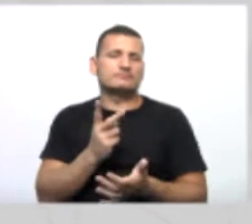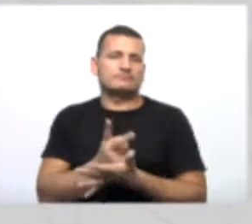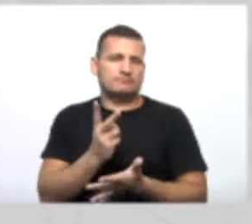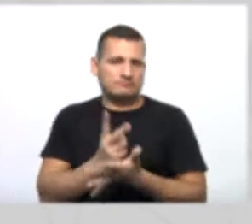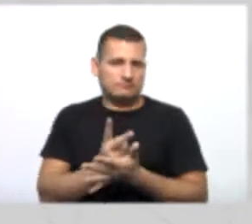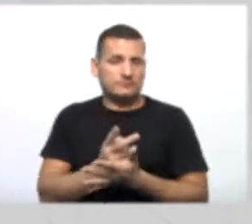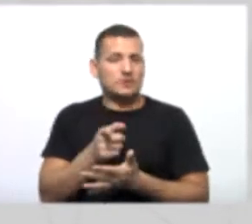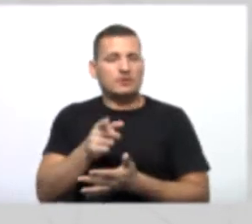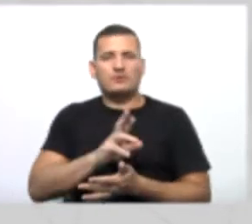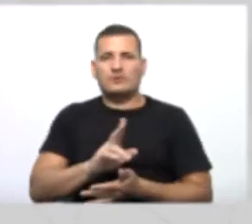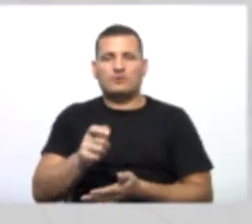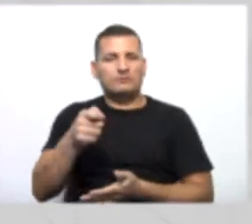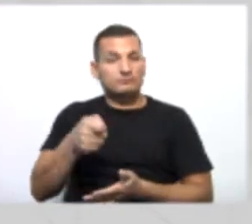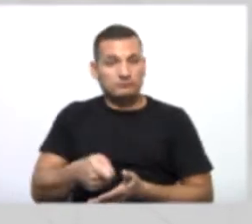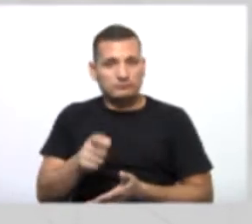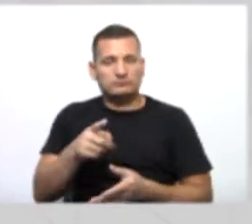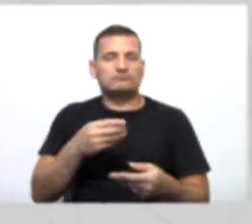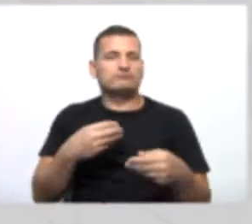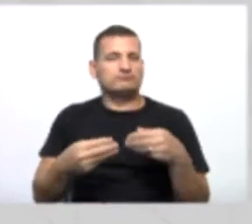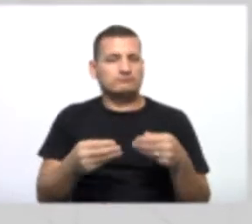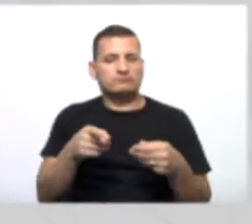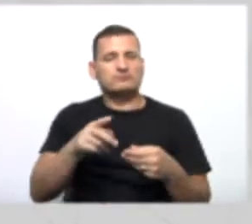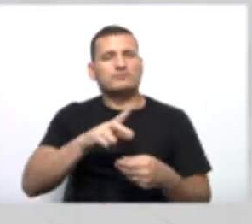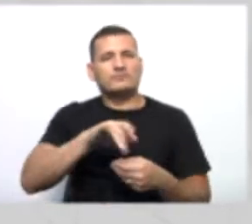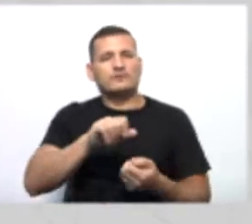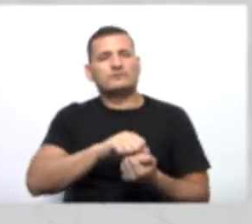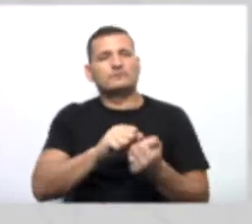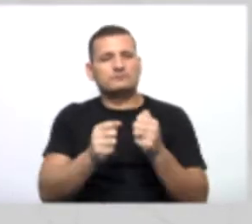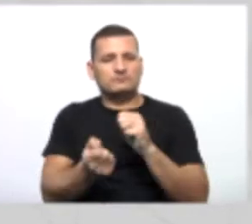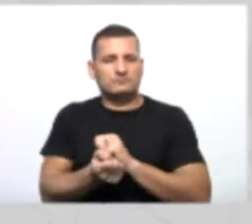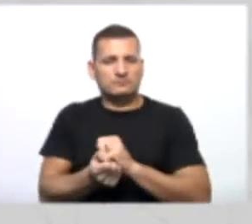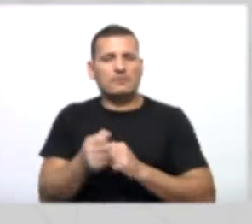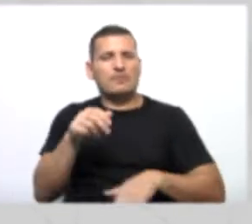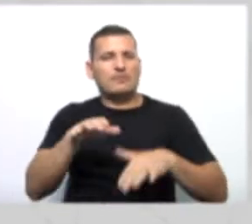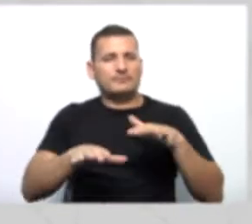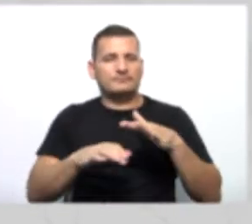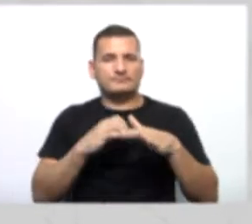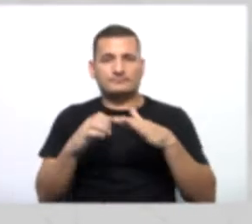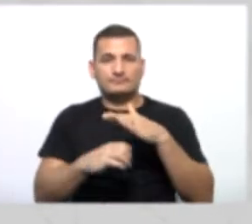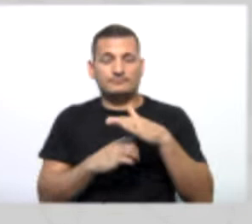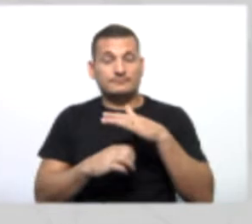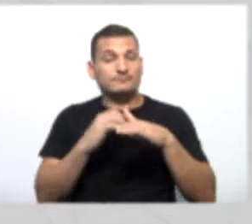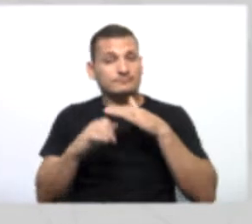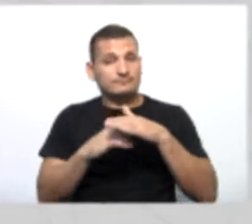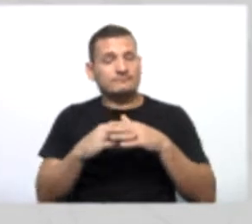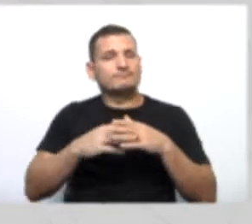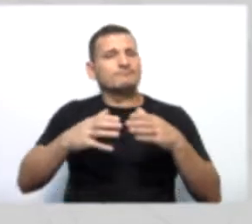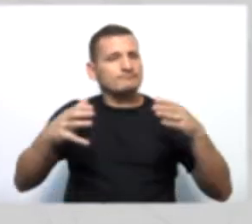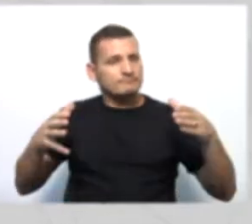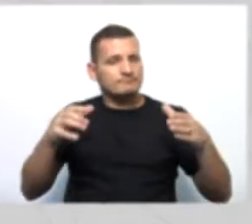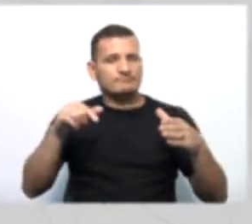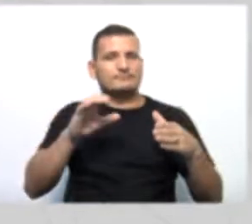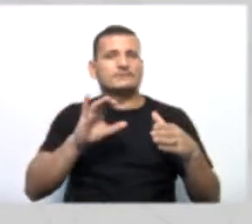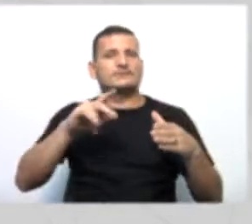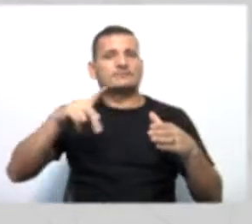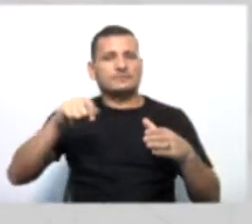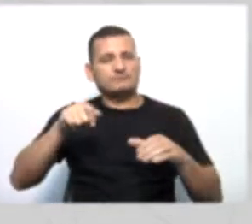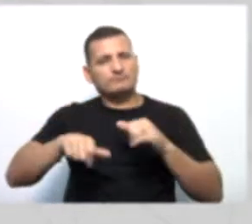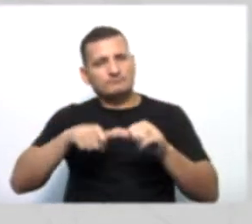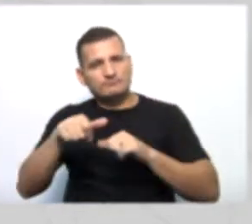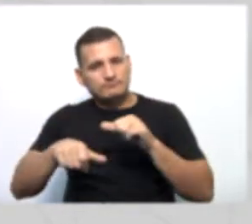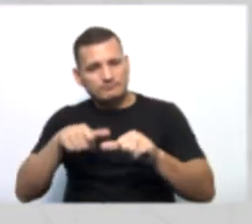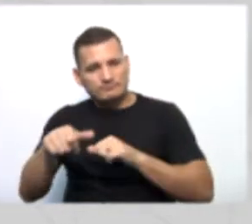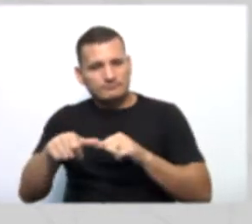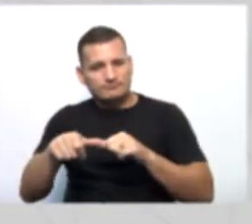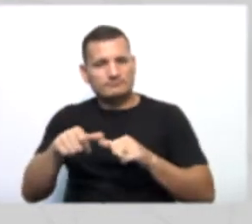não é rígida, ela é flexível, ela vai se adaptando conforme a organização. A organização crescendo, ela modifica. A organização fazendo